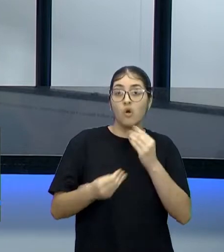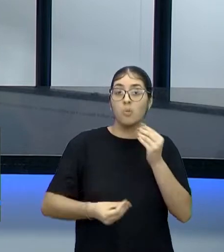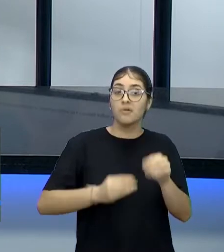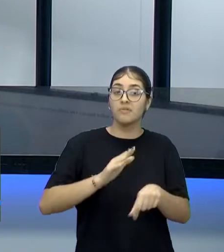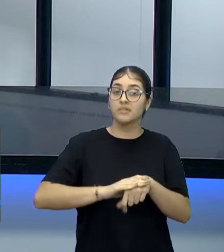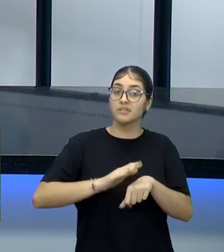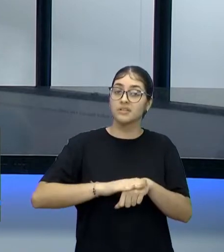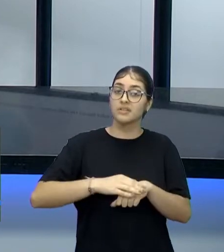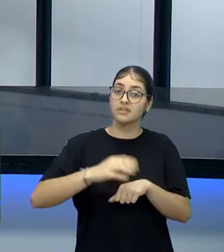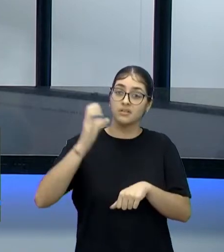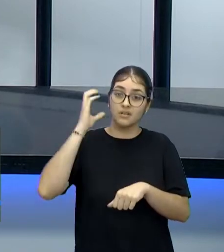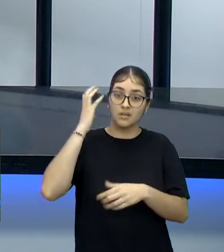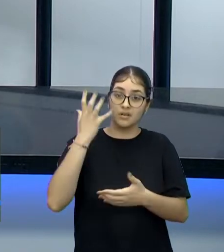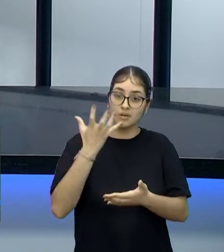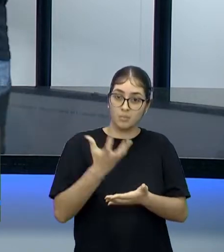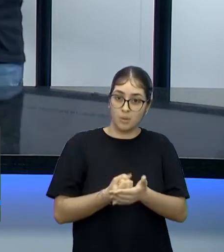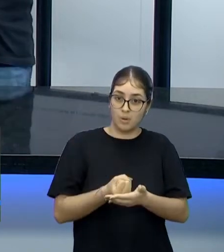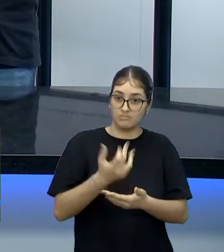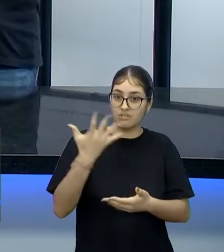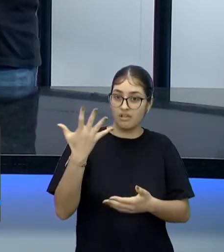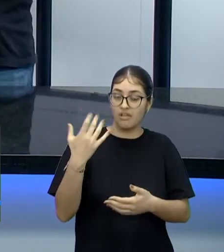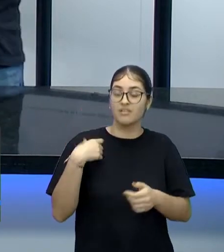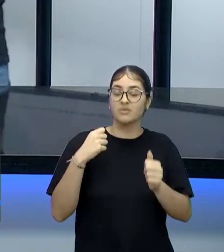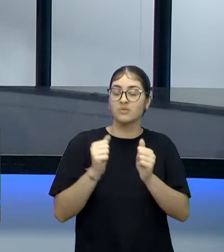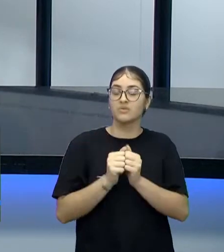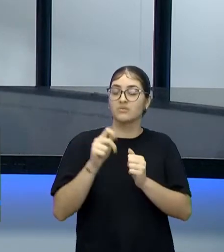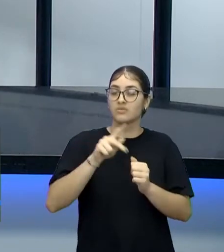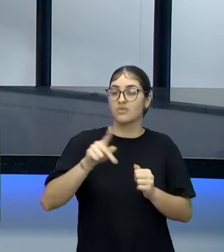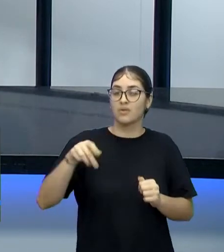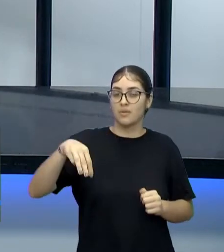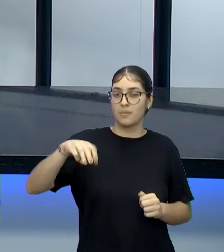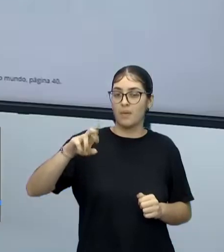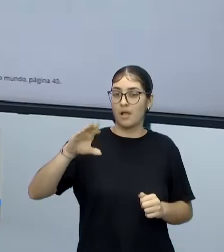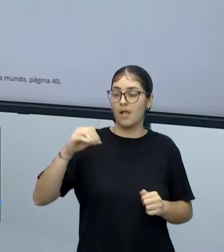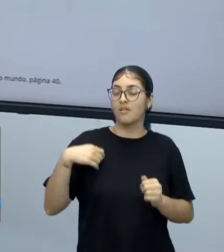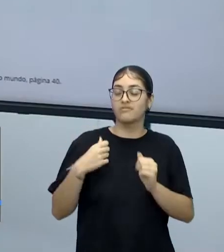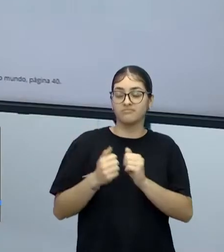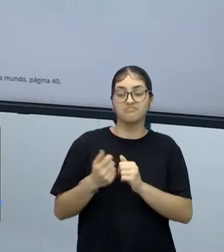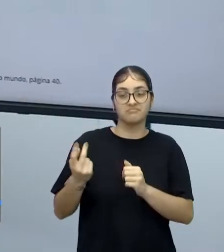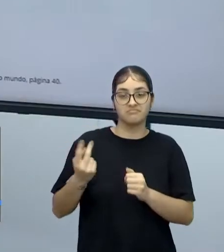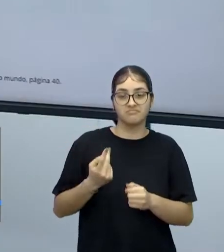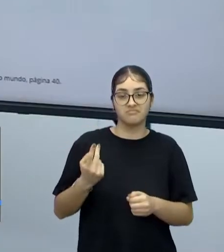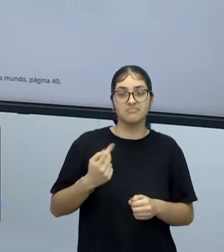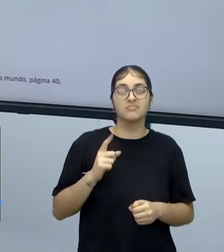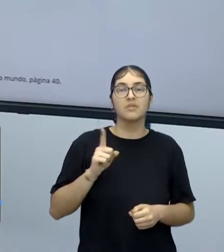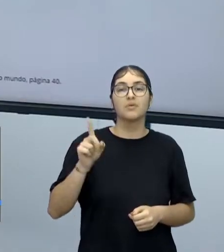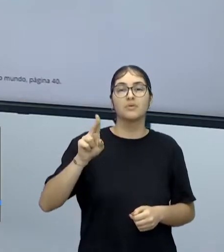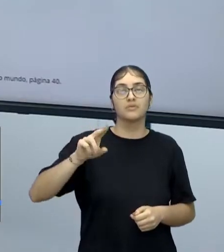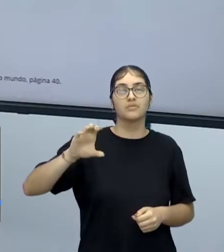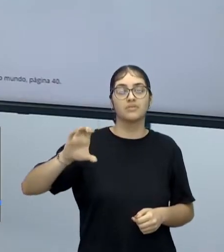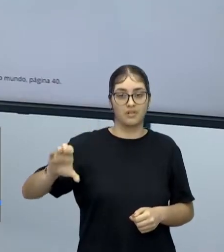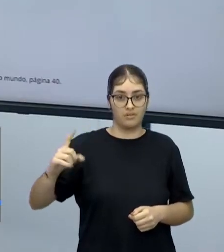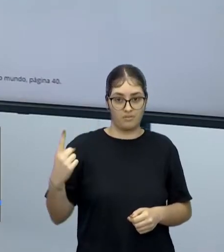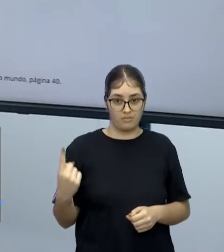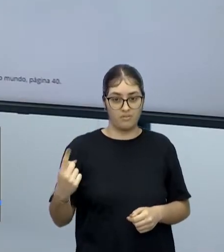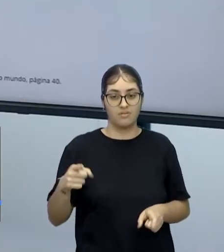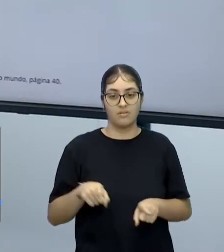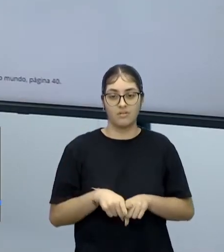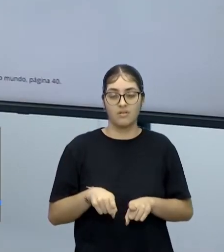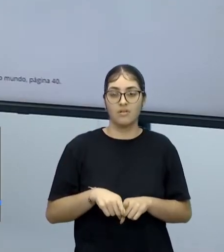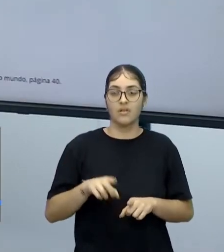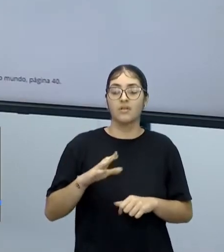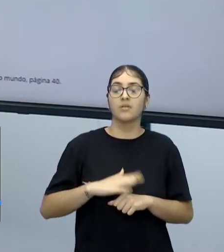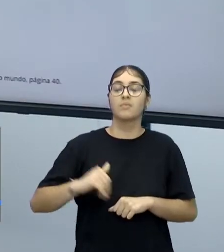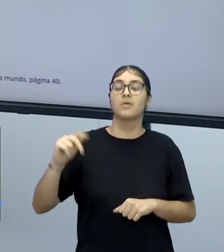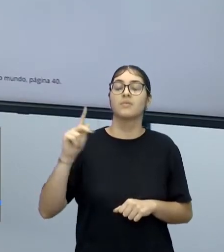Exatamente. Inclusive tem uma aula minha com o professor Mauro Farias, né? Isso, foi com ele mesmo. Sobre podcast. E na unidade curricular 1 também, nós chamamos o professor